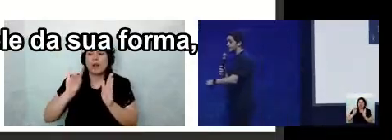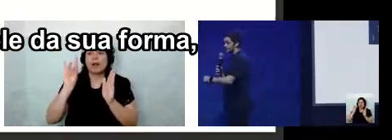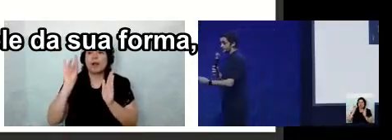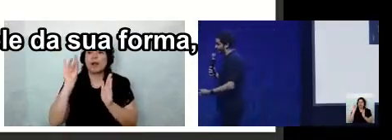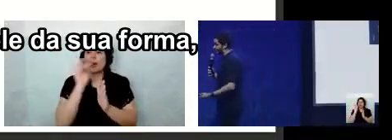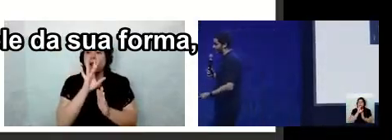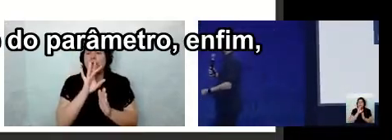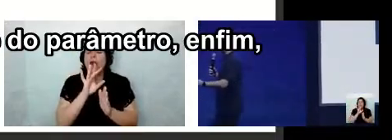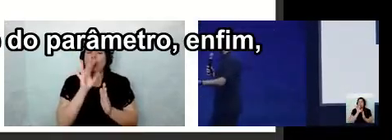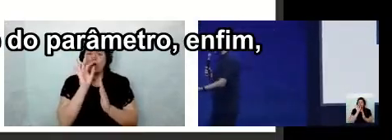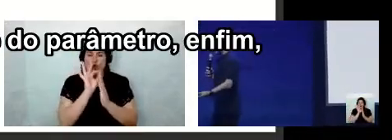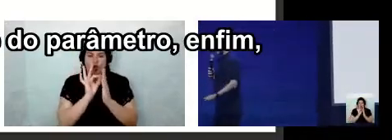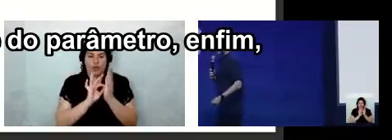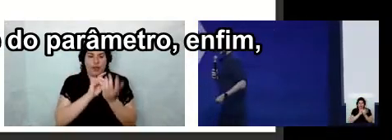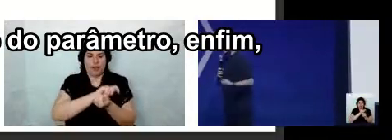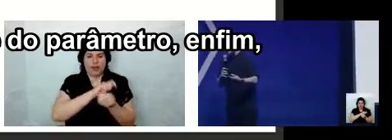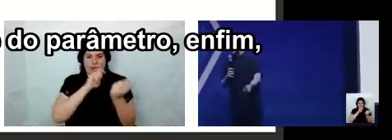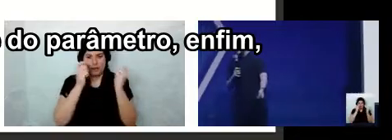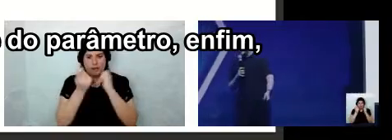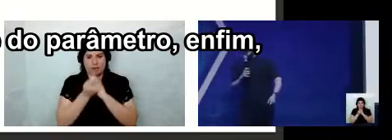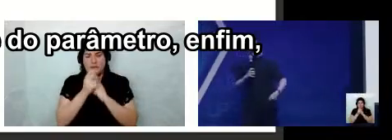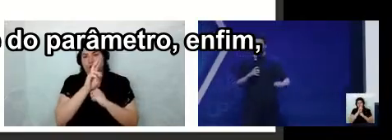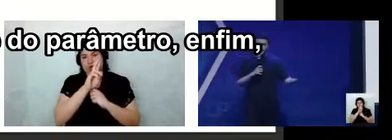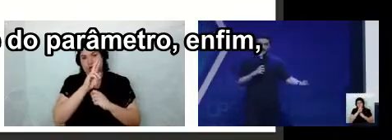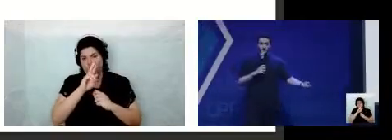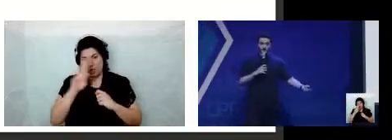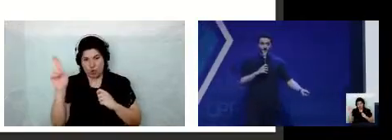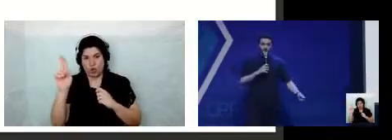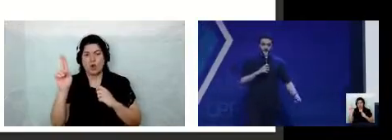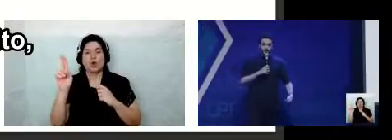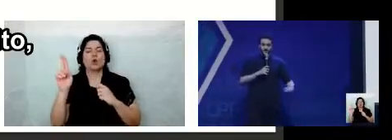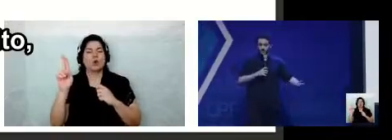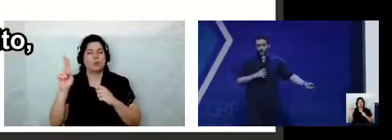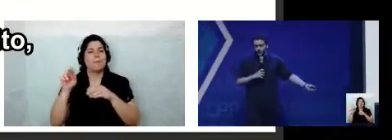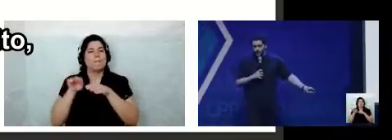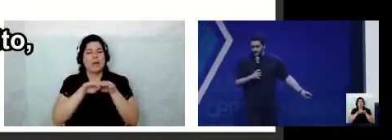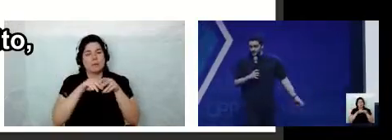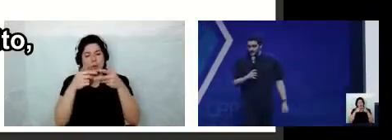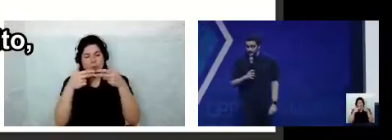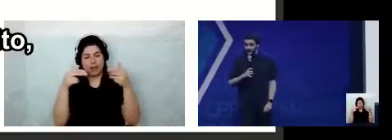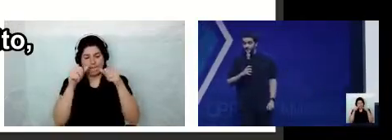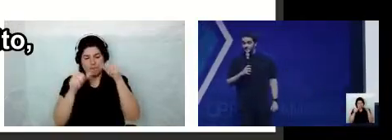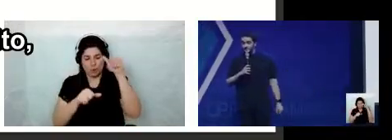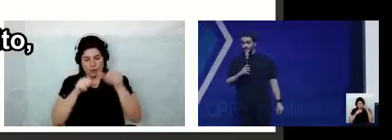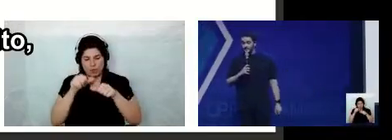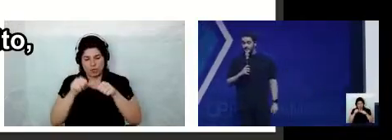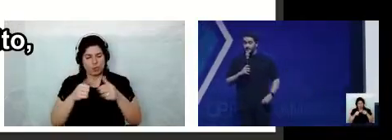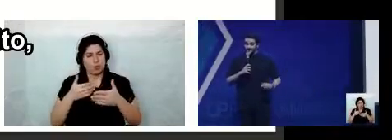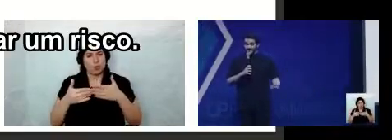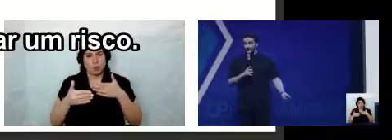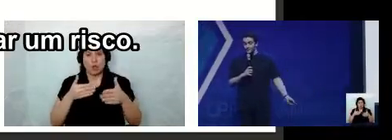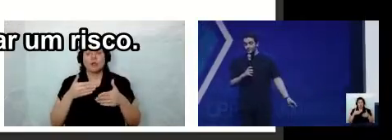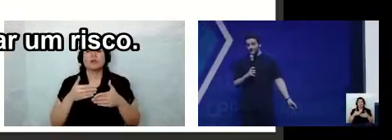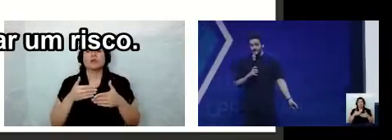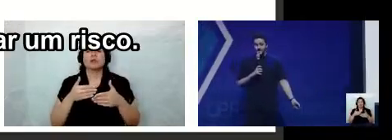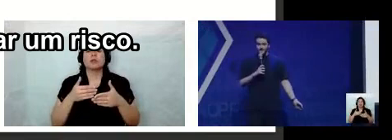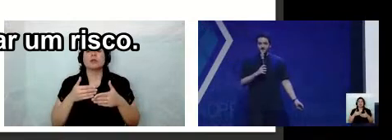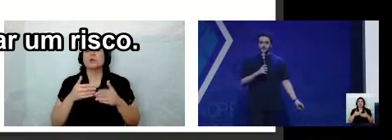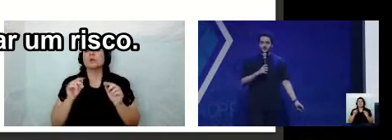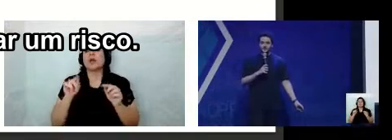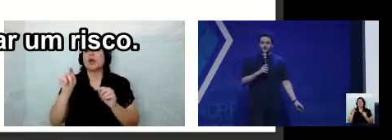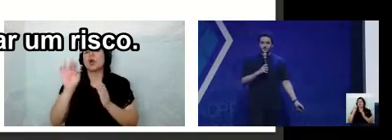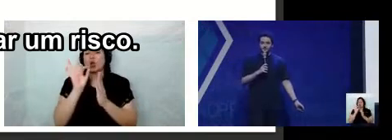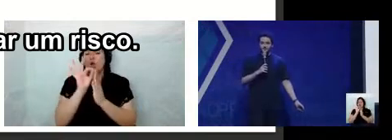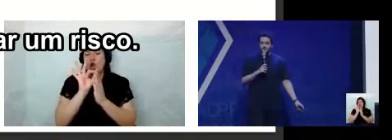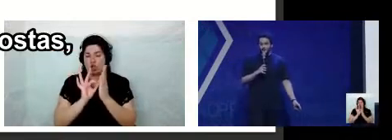seu, da sua forma, mudar o nome da função, ou mudar o nome do parâmetro, enfim, não importa nesse quesito, esse código não vai te